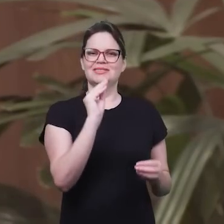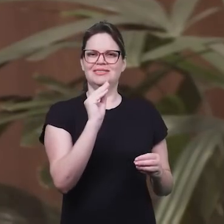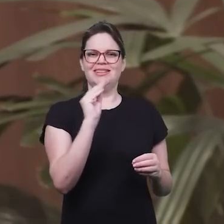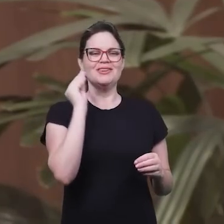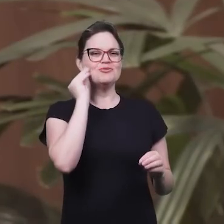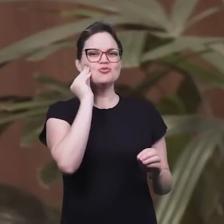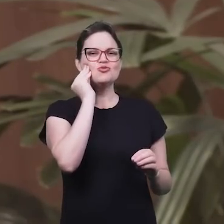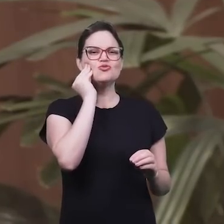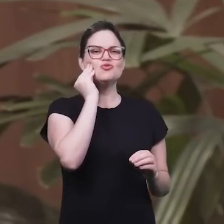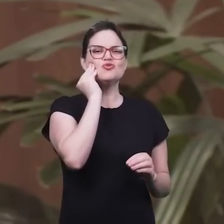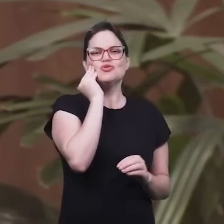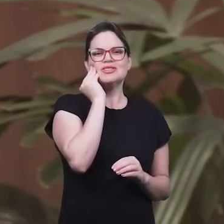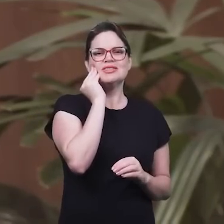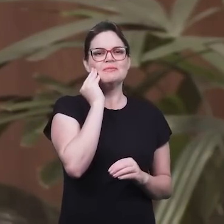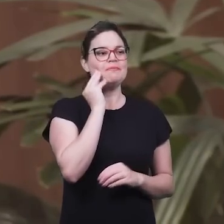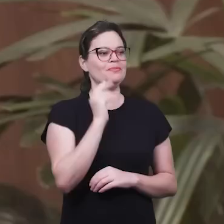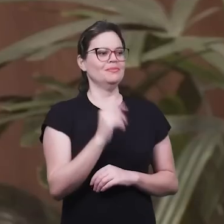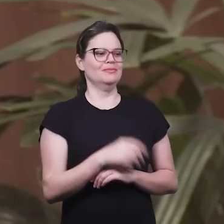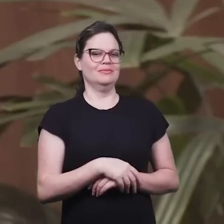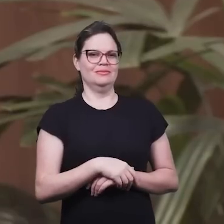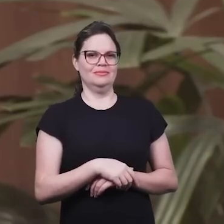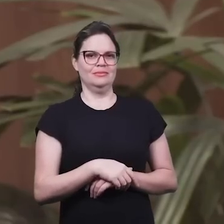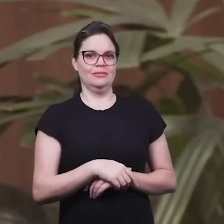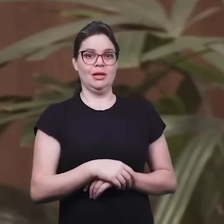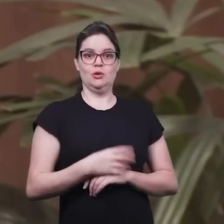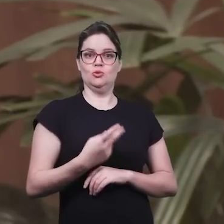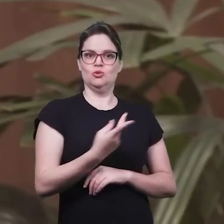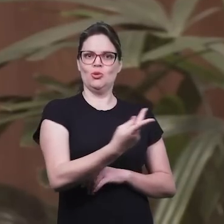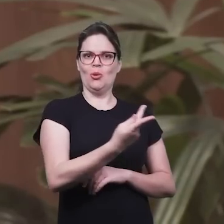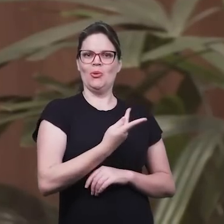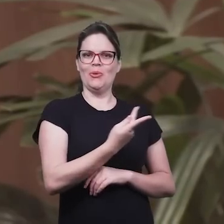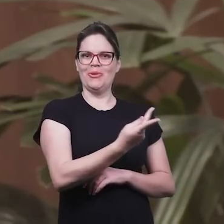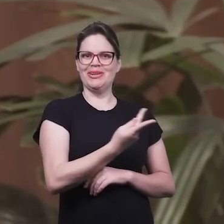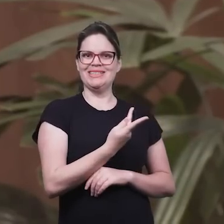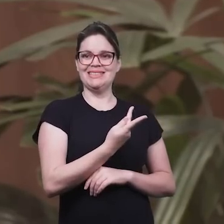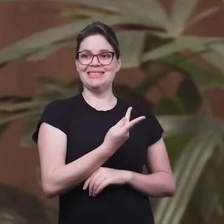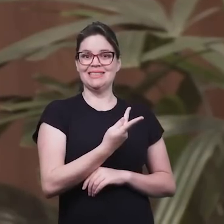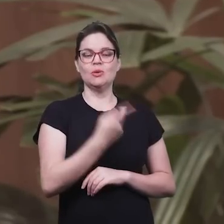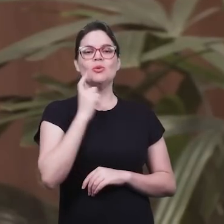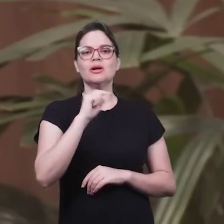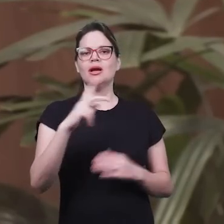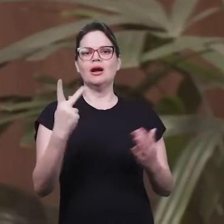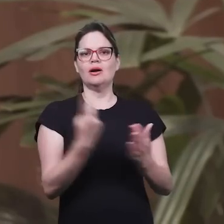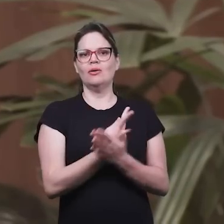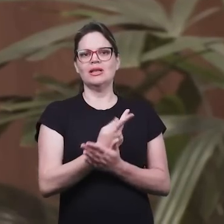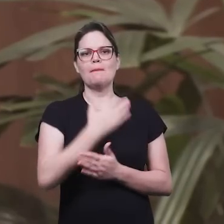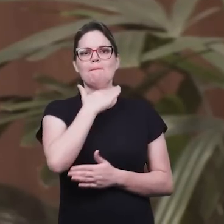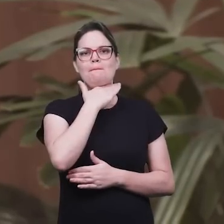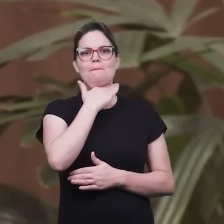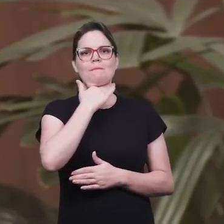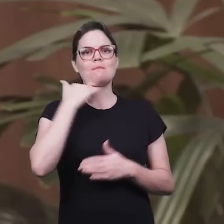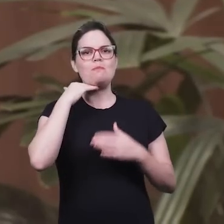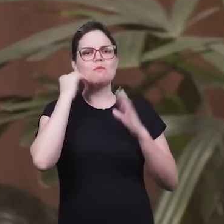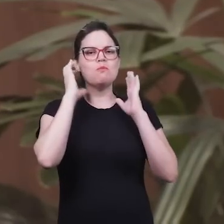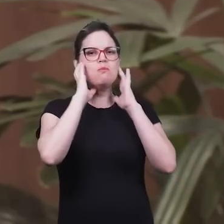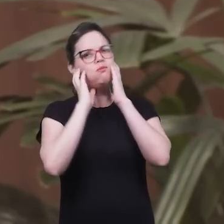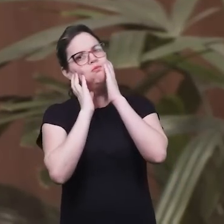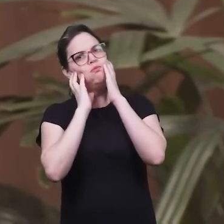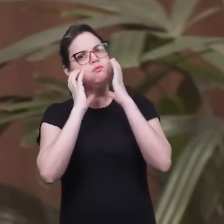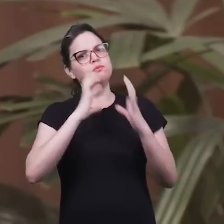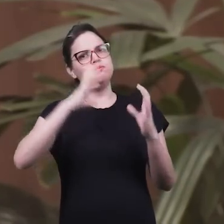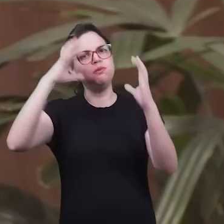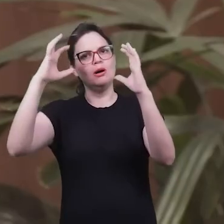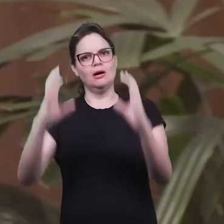né? O ósculo. E os dois ali agora são decapitados. Ou seja, aquele que era o algoz